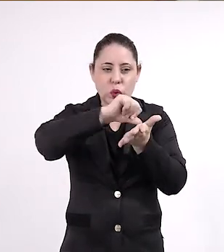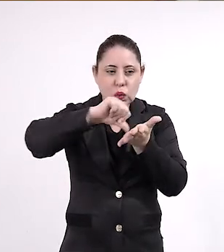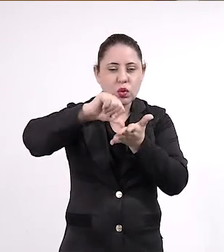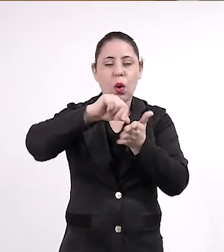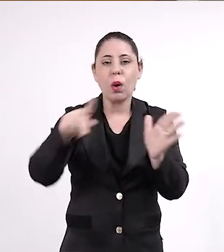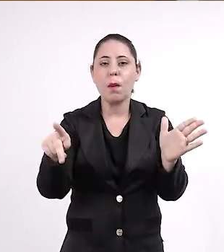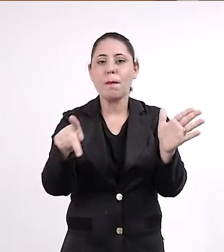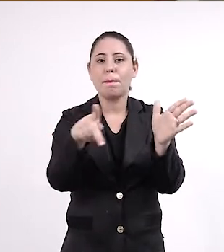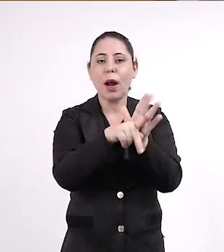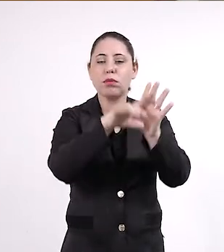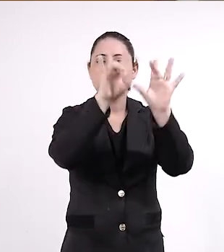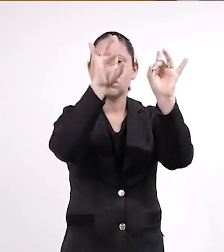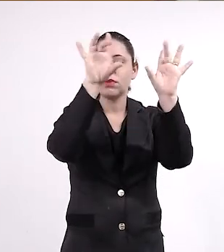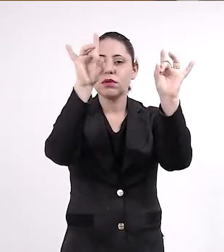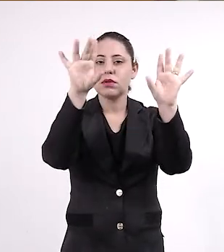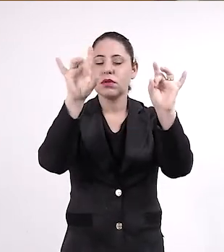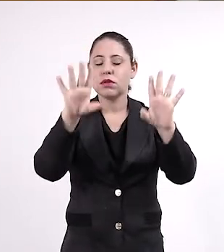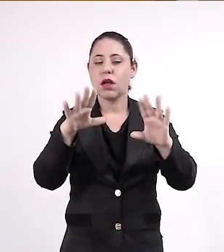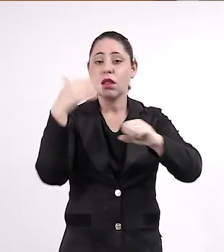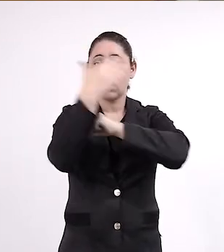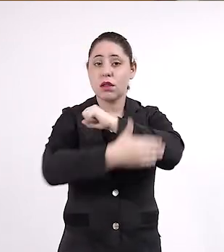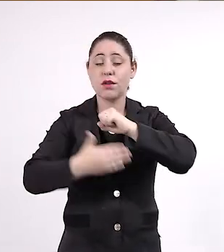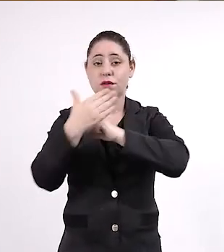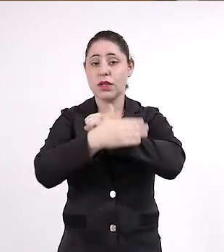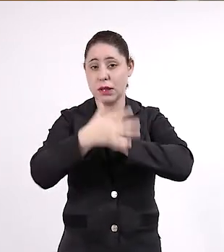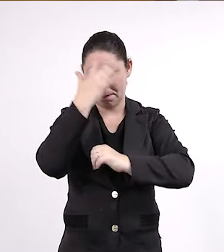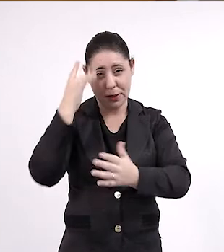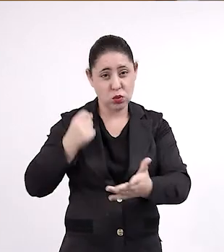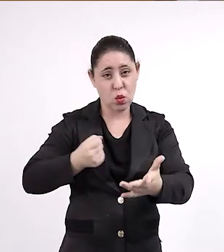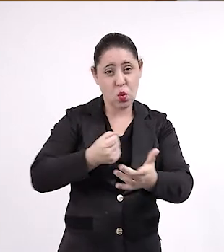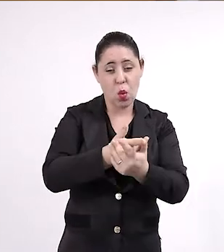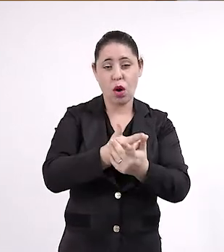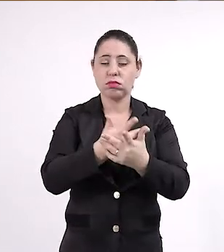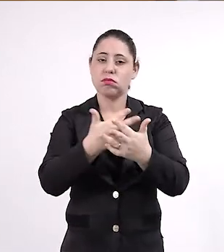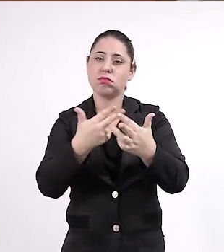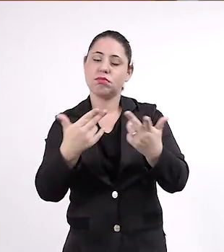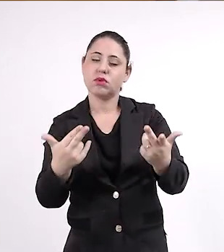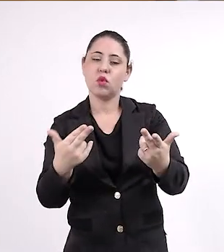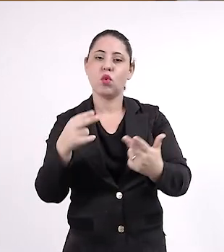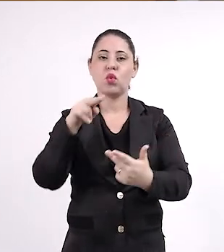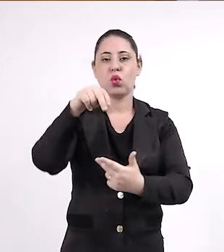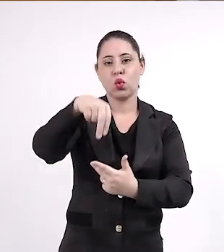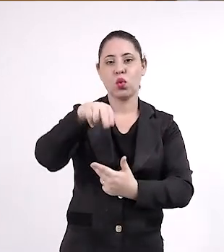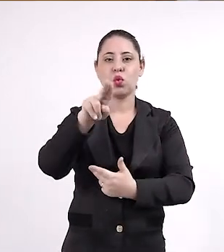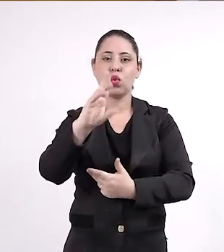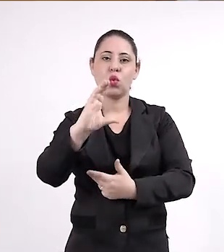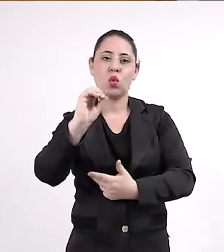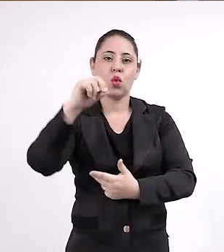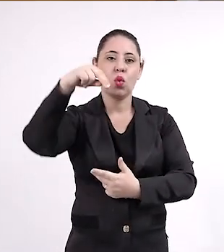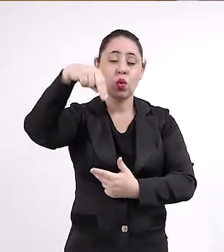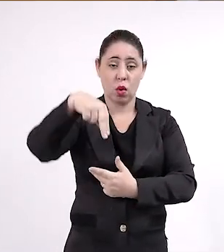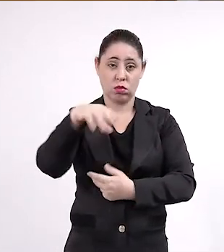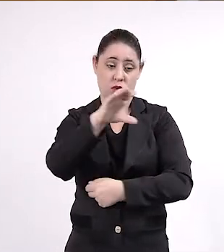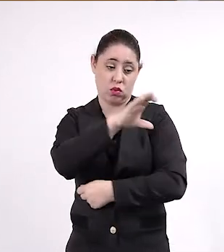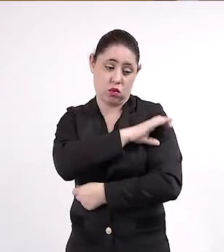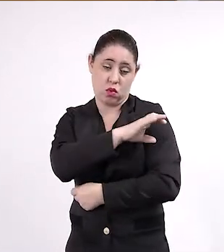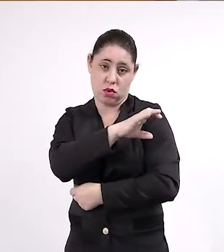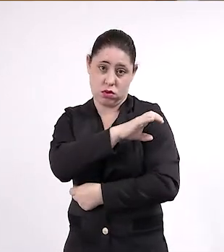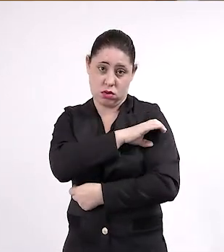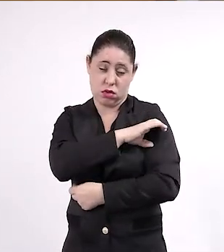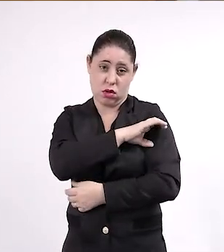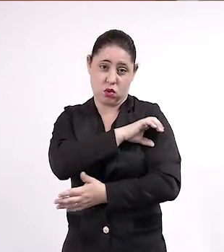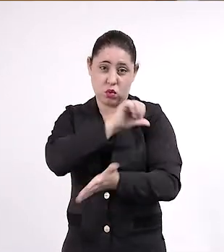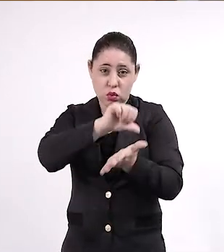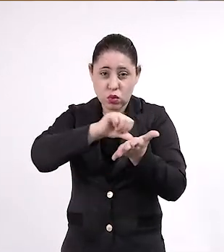núcleo especializado na temática de defesa do consumidor, chamamos de NUCOM. E o coordenador